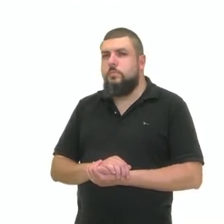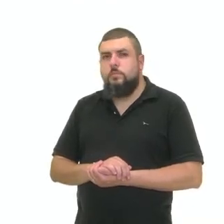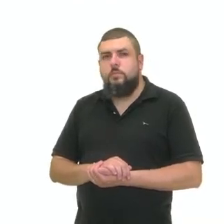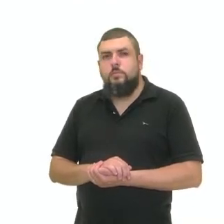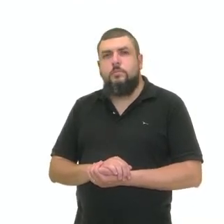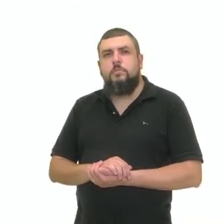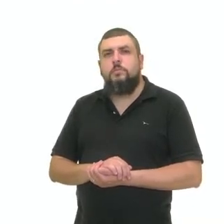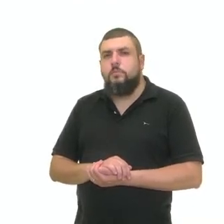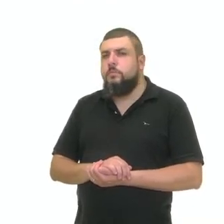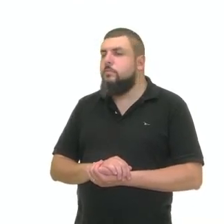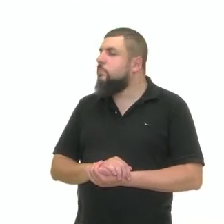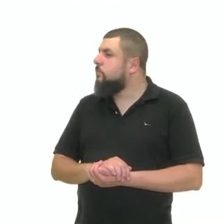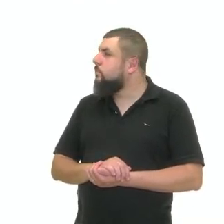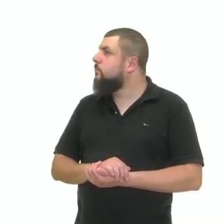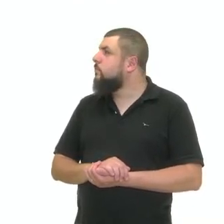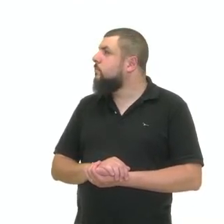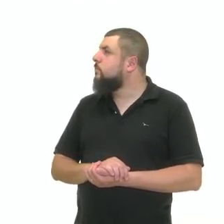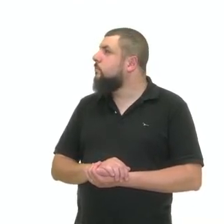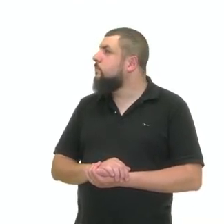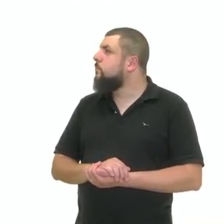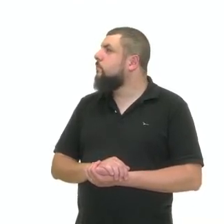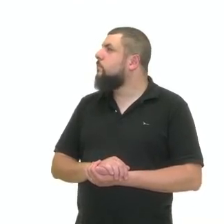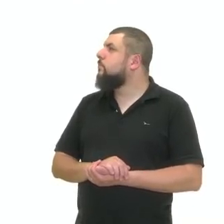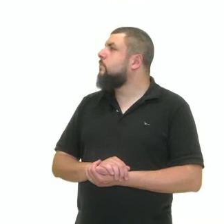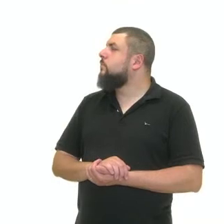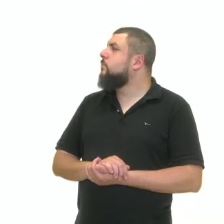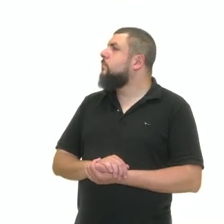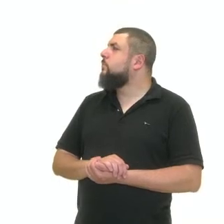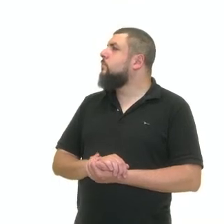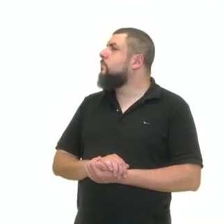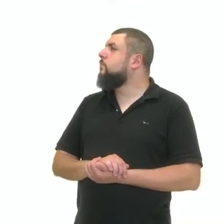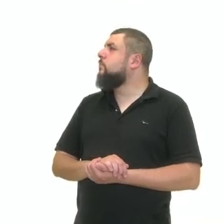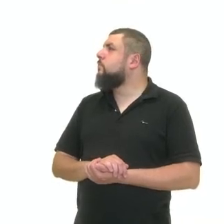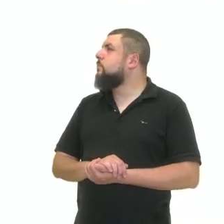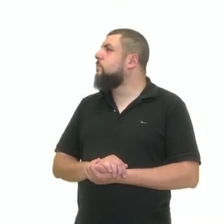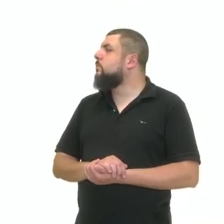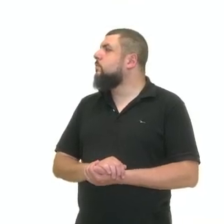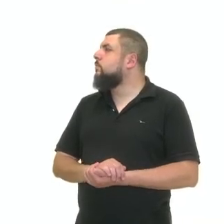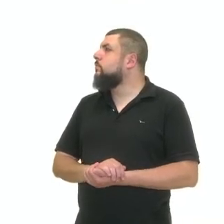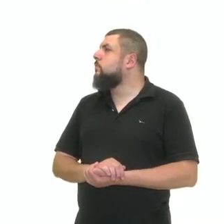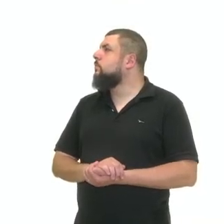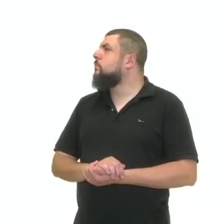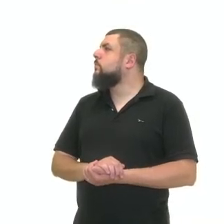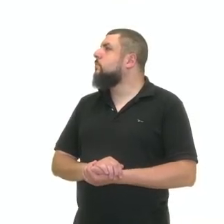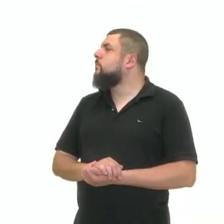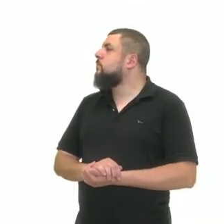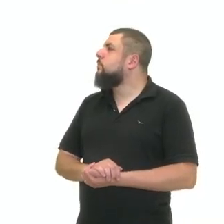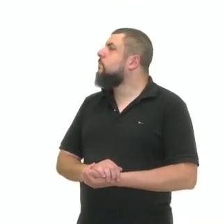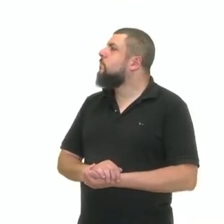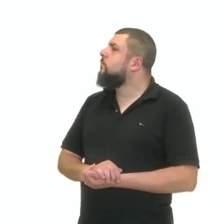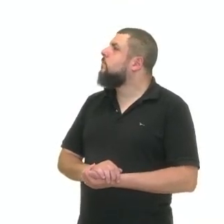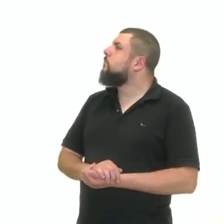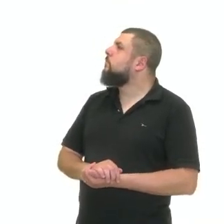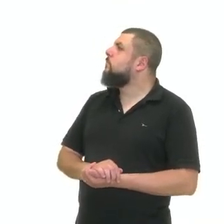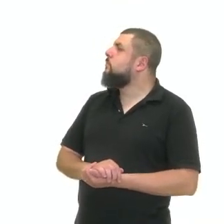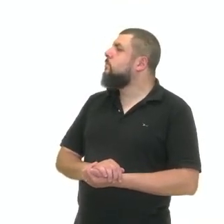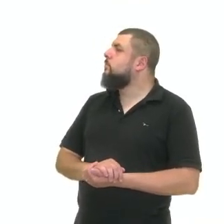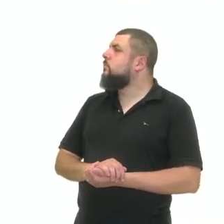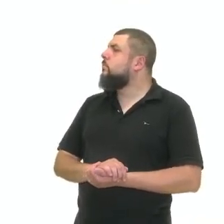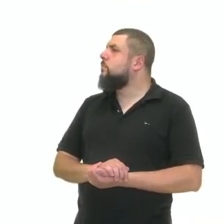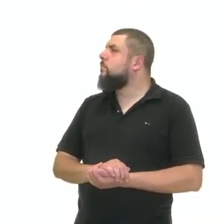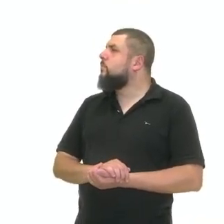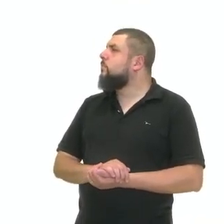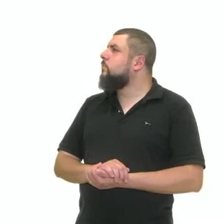pouco. Na década de 1960, a China também se somou ao conflito. Na década de 1970, o